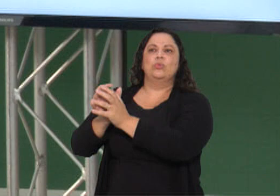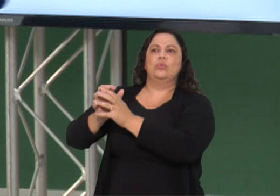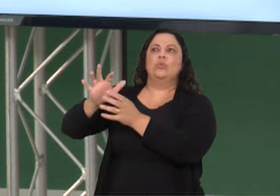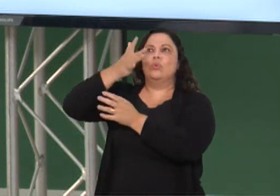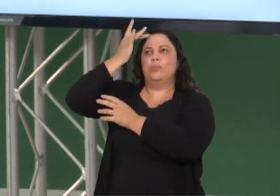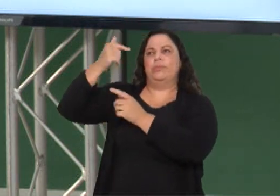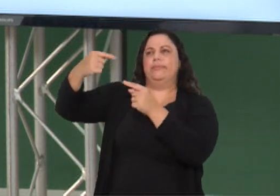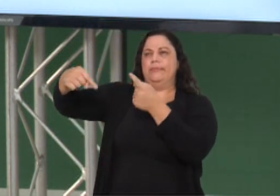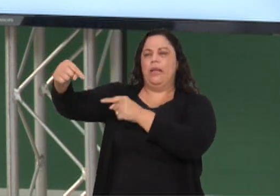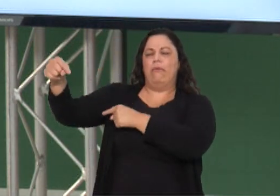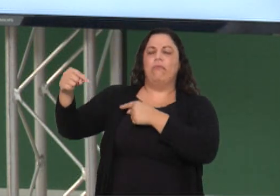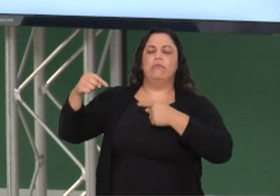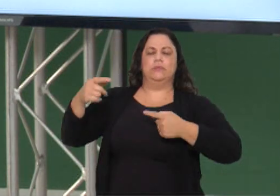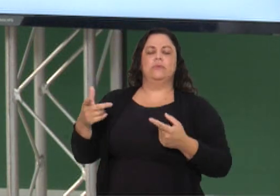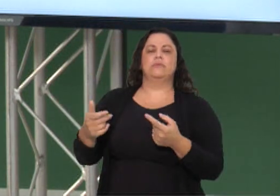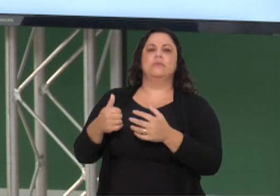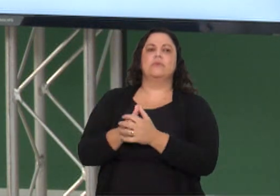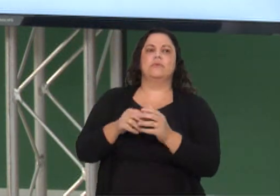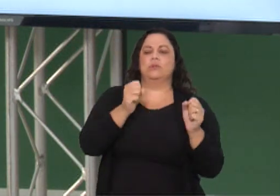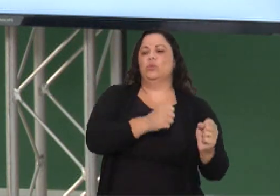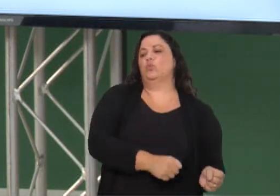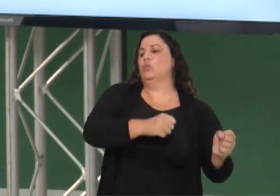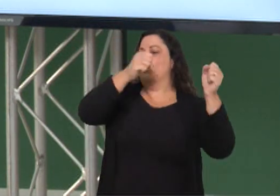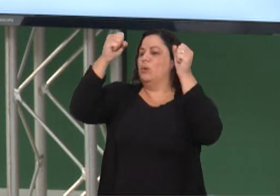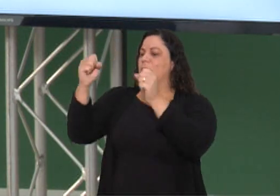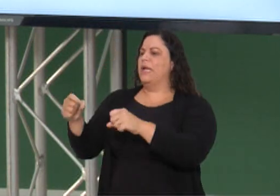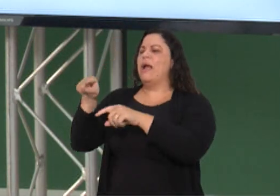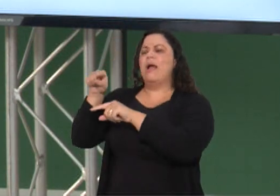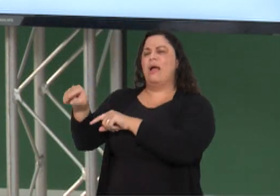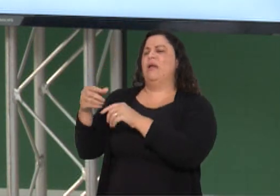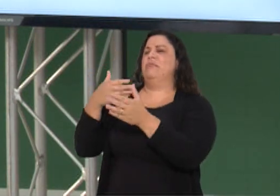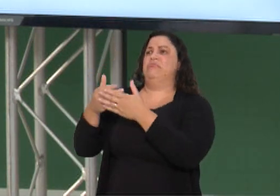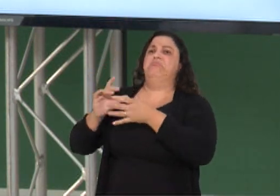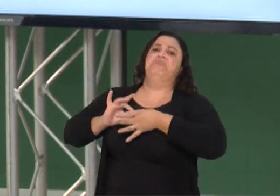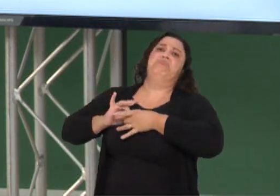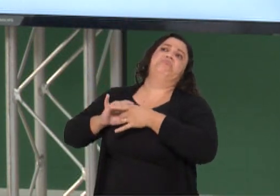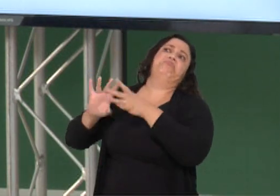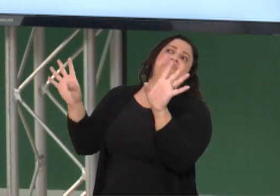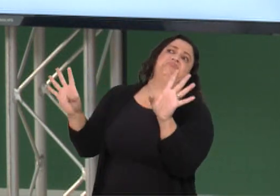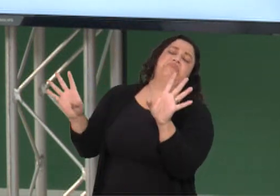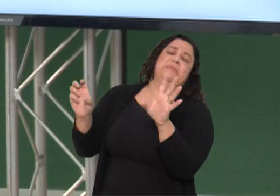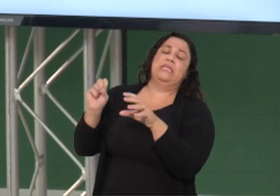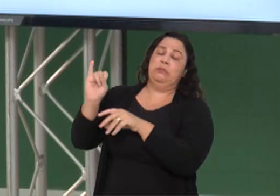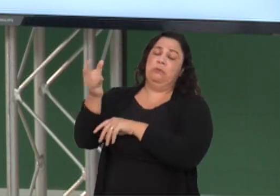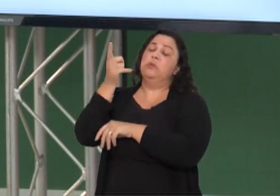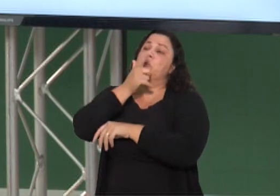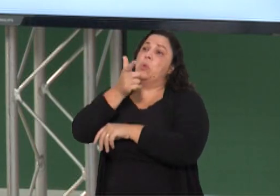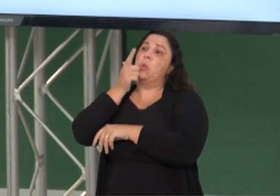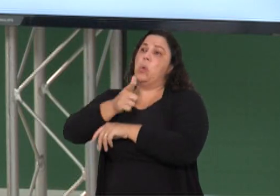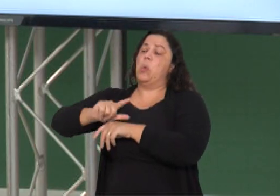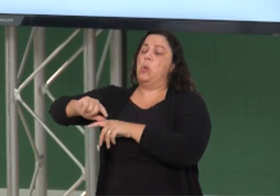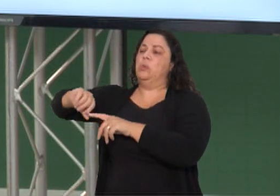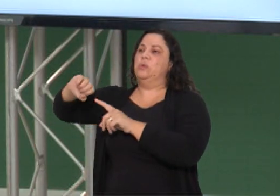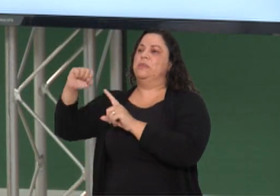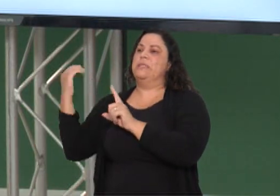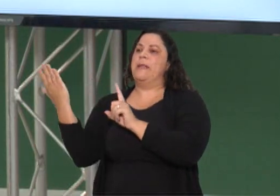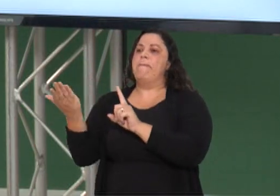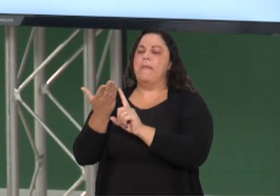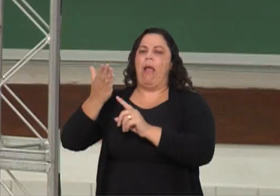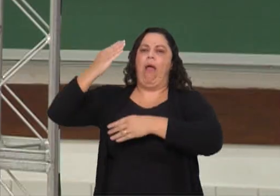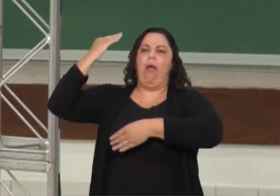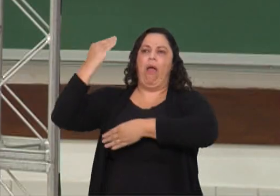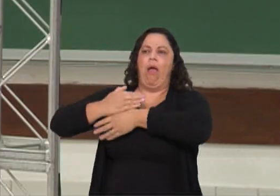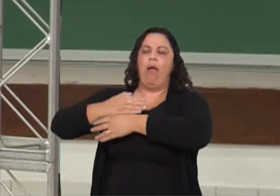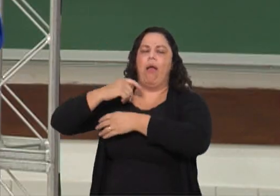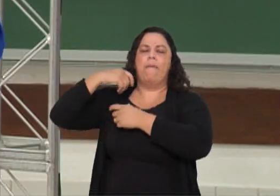da costa litorânea, por isso Ilota, ilha, né? E ali ele tinha que, como diz o outro, se trouxesse uma cabeça de um Ilota, era um ótimo guerreiro. Mas